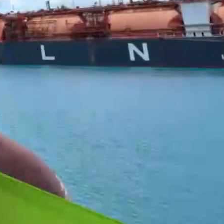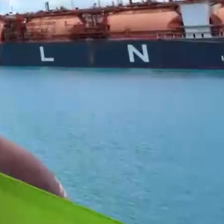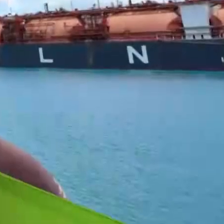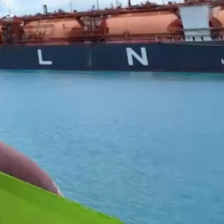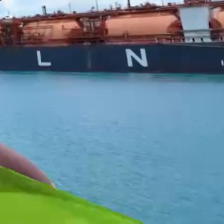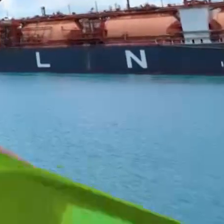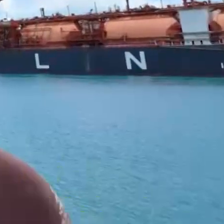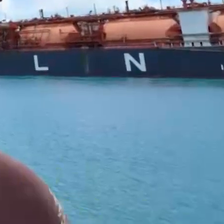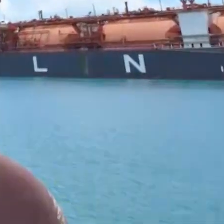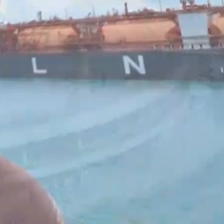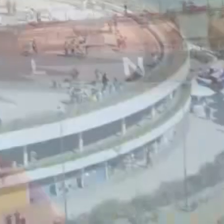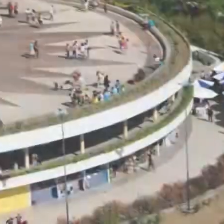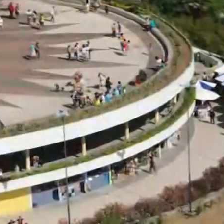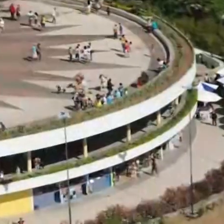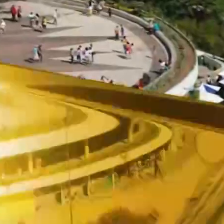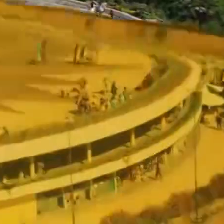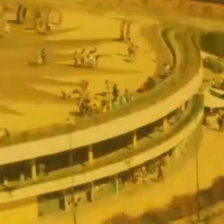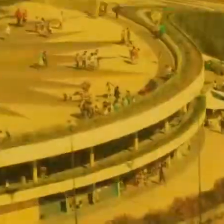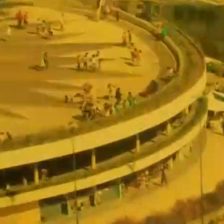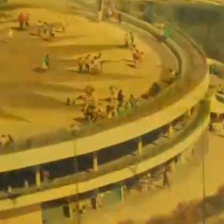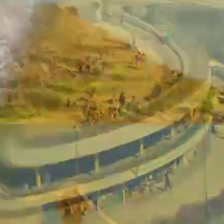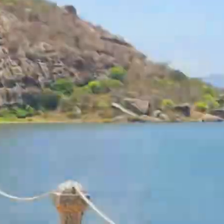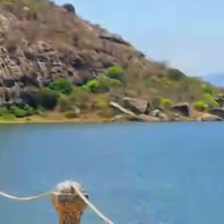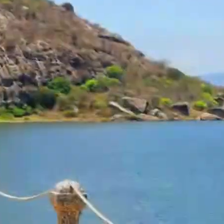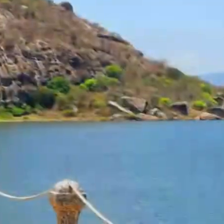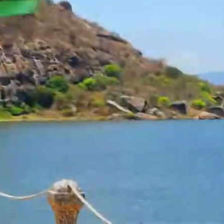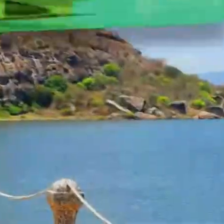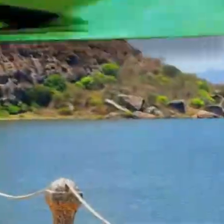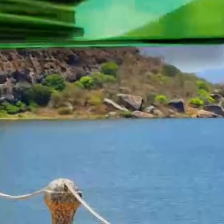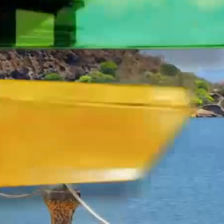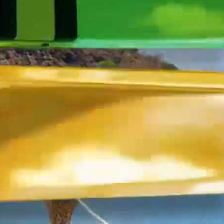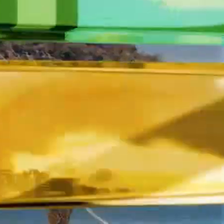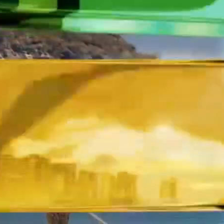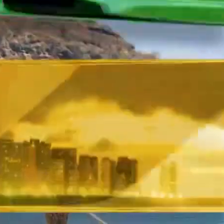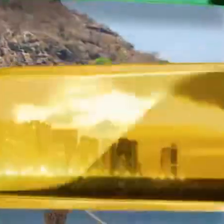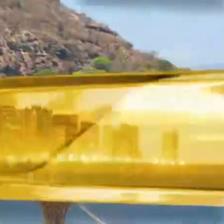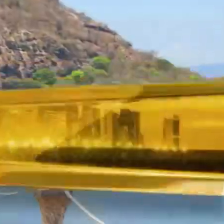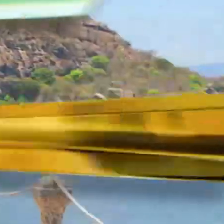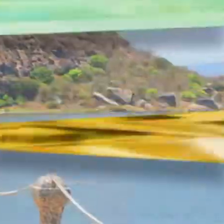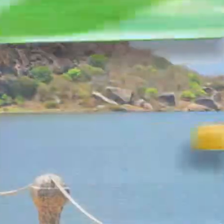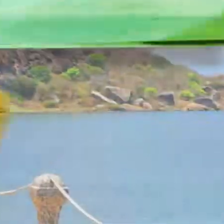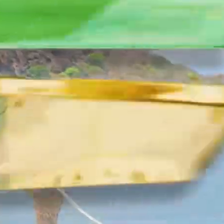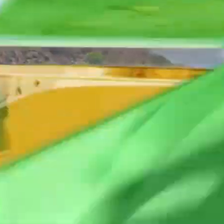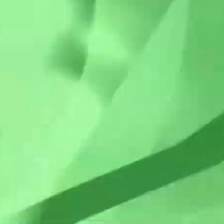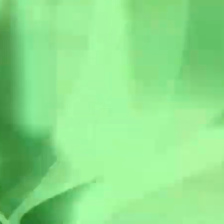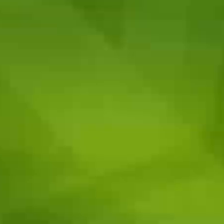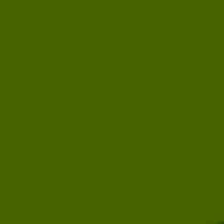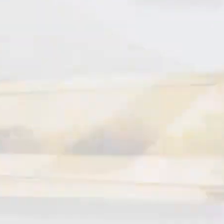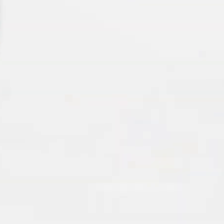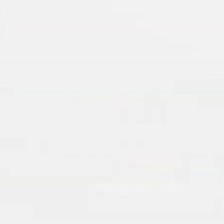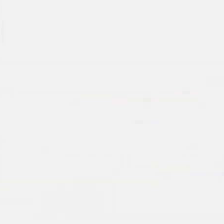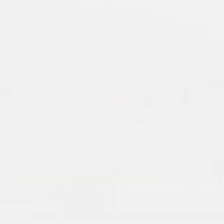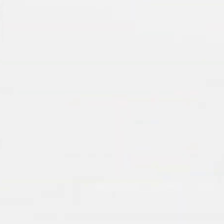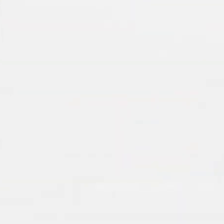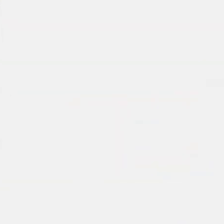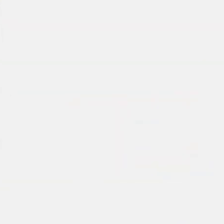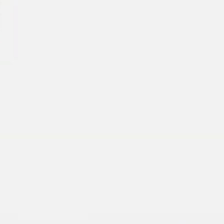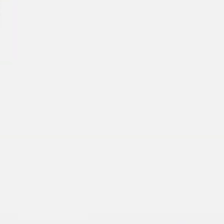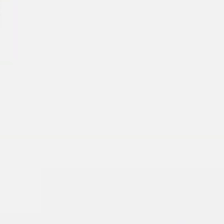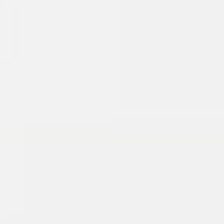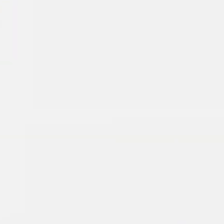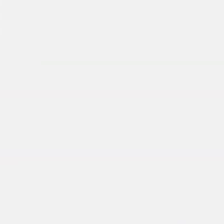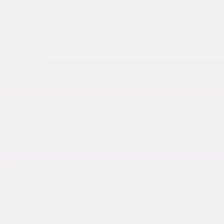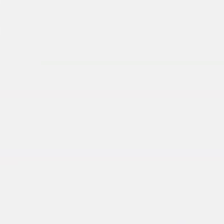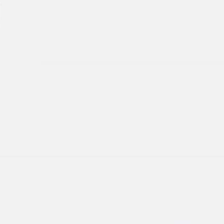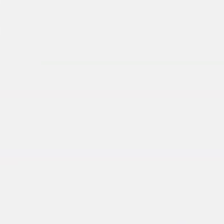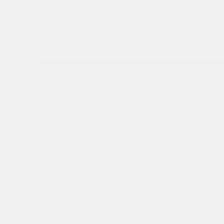Essa marca é mudar pra você se ver melhor. Aqui na TV Assembleia.